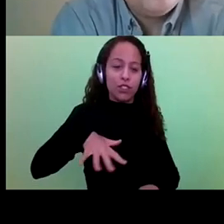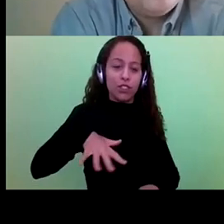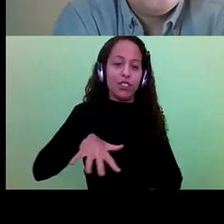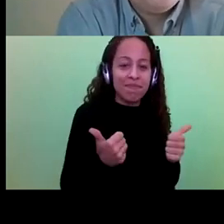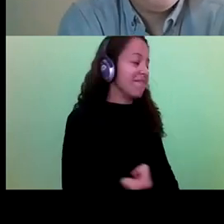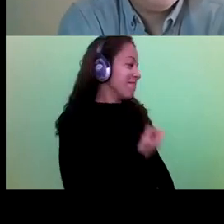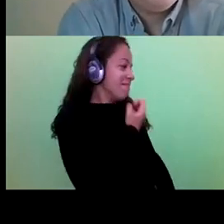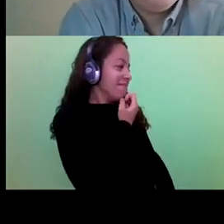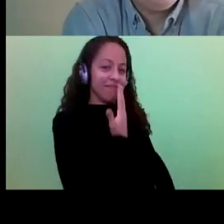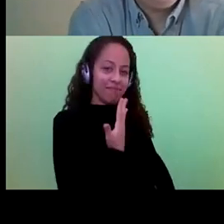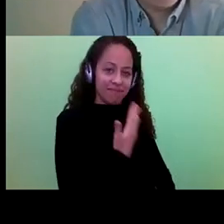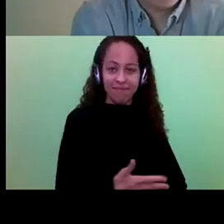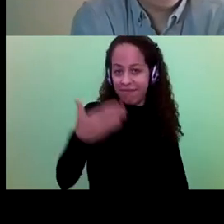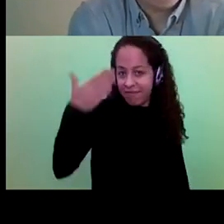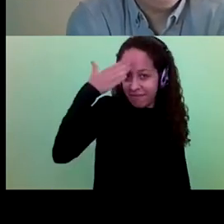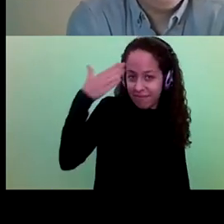Muito bom, Rodrigo.